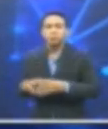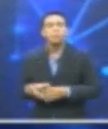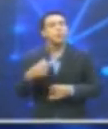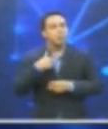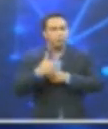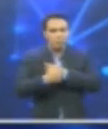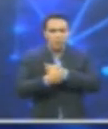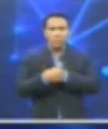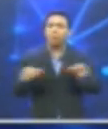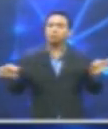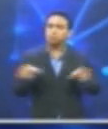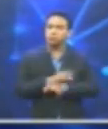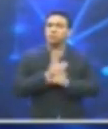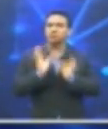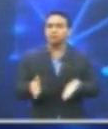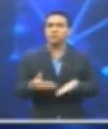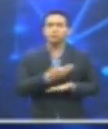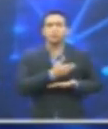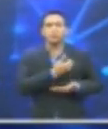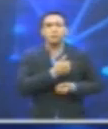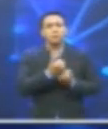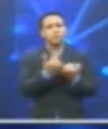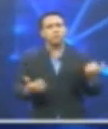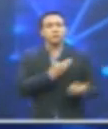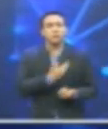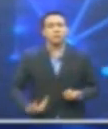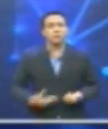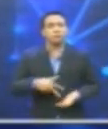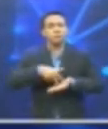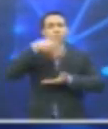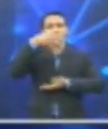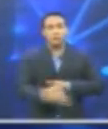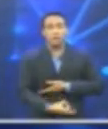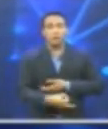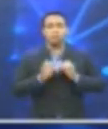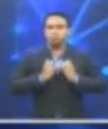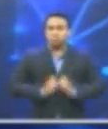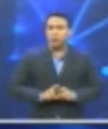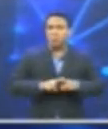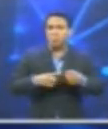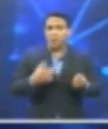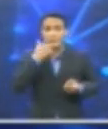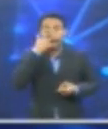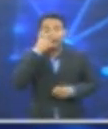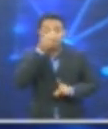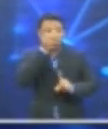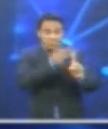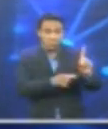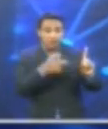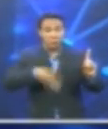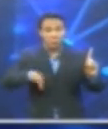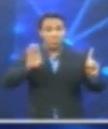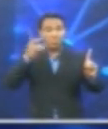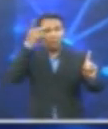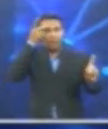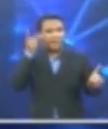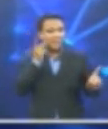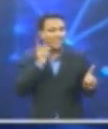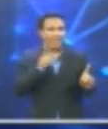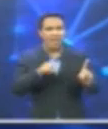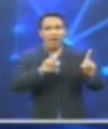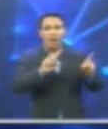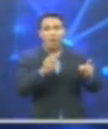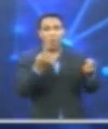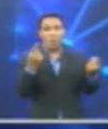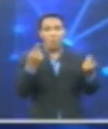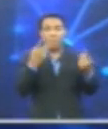papel de vice-governador com dignidade, mas infelizmente parece que o deputado, o candidato Henrique, ele é contra a